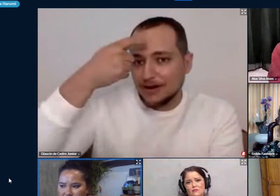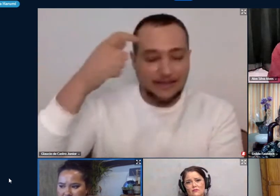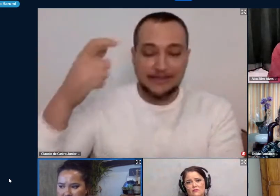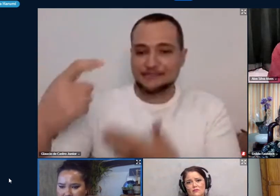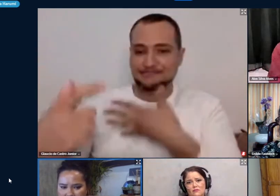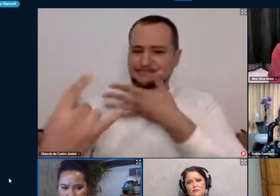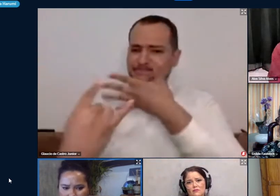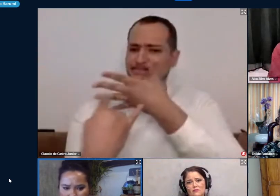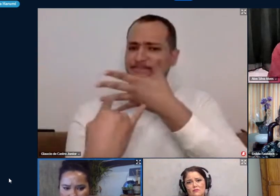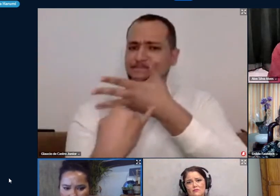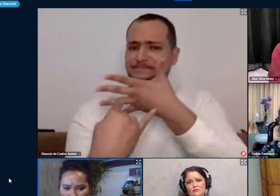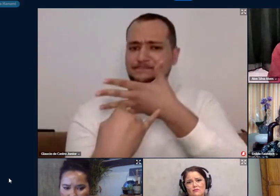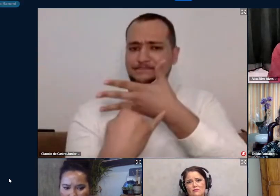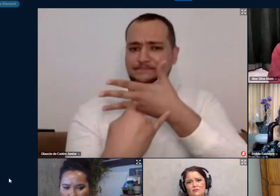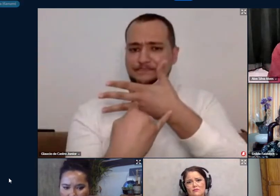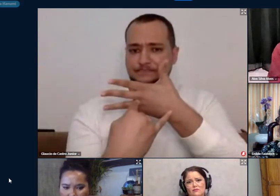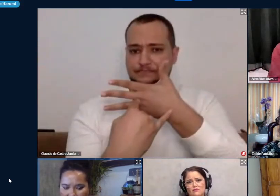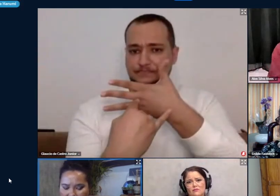desse morfema